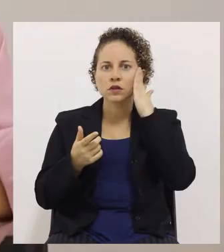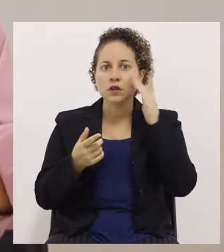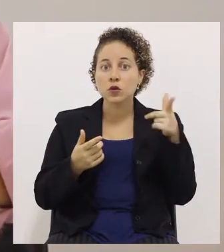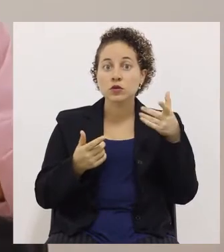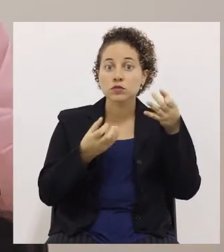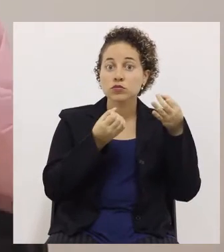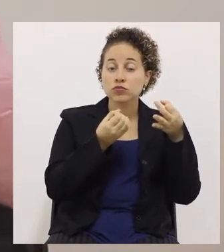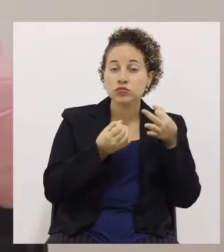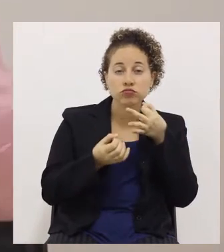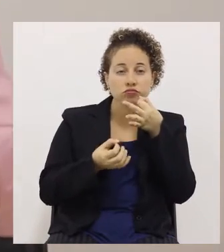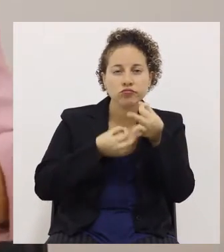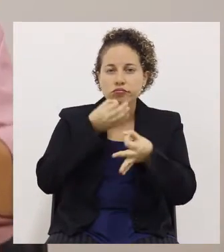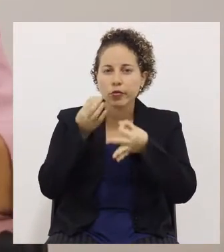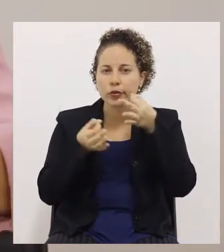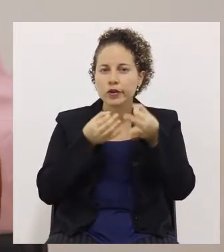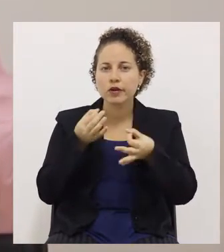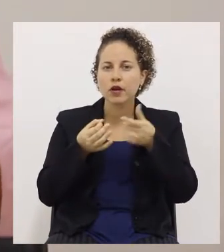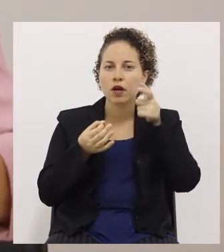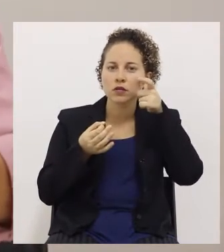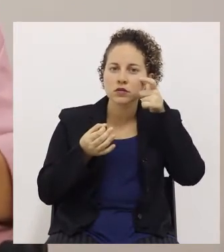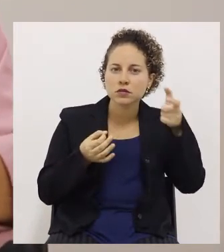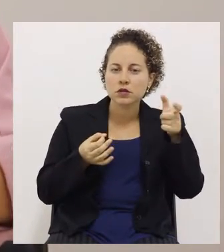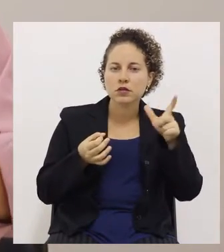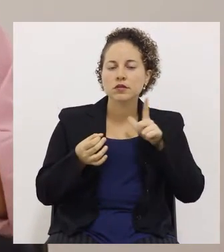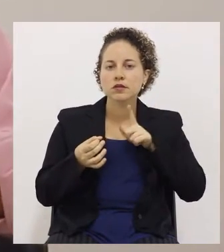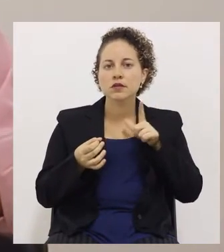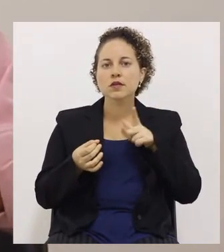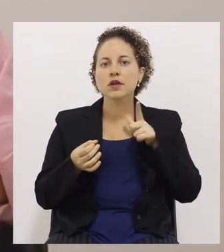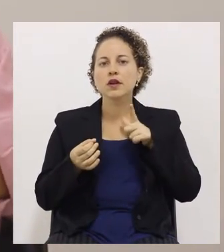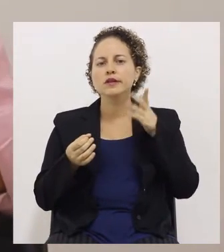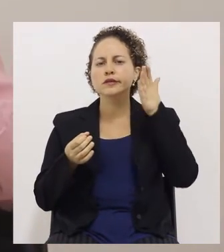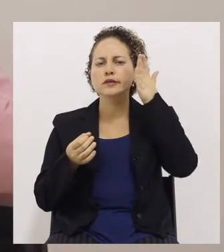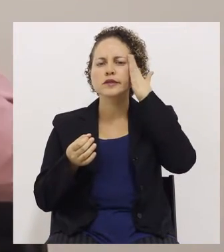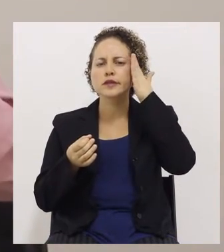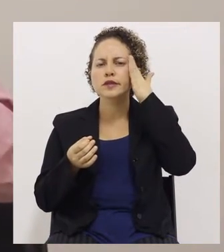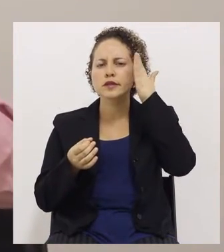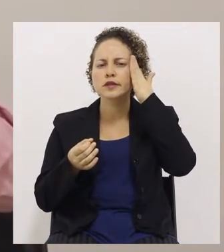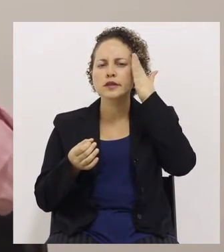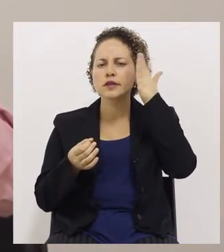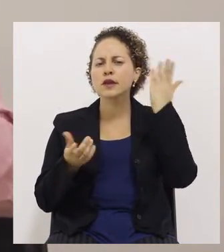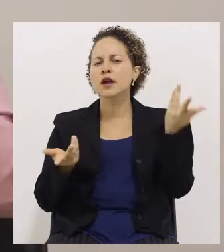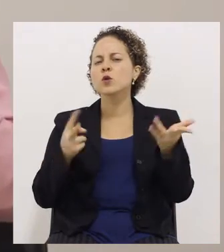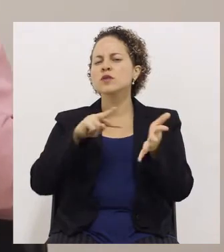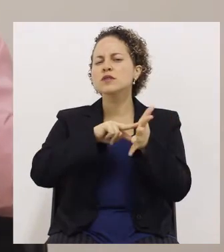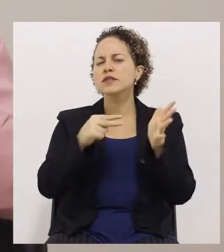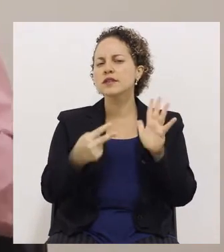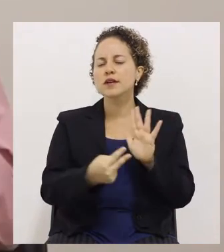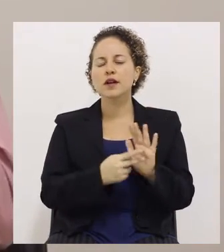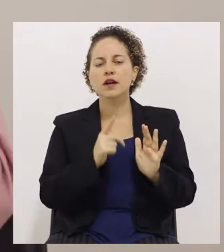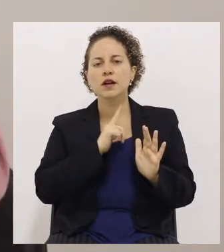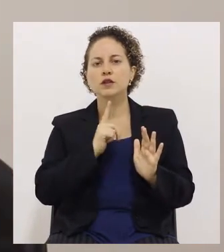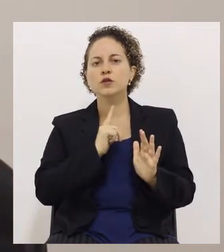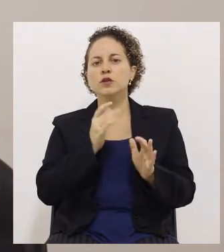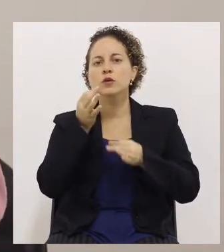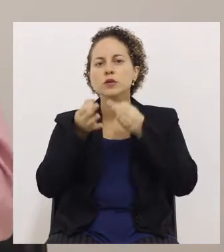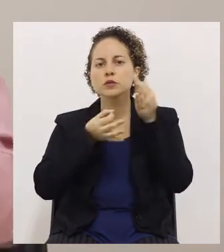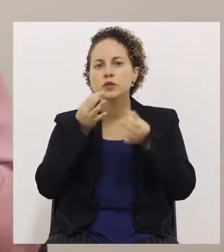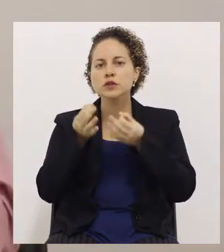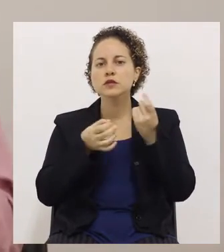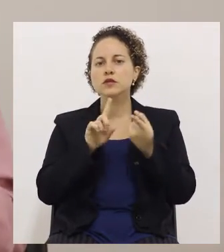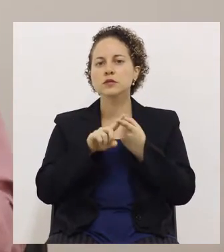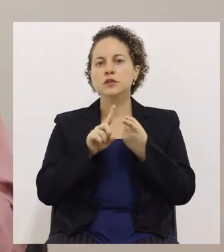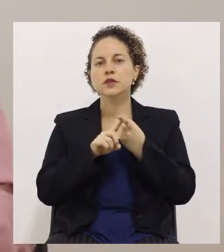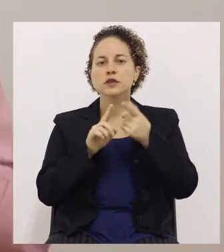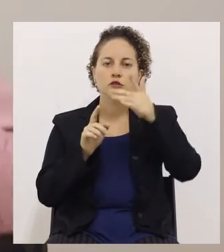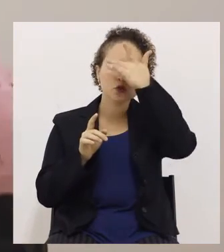está dizendo, interessando-se pelo que ela está dizendo, tenta entender o que está por trás. A gente já falou um pouco sobre isso. O que está por trás daquilo que ela fala?